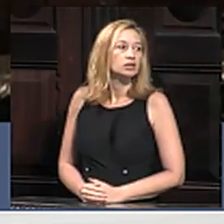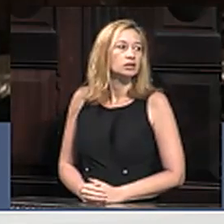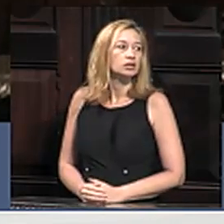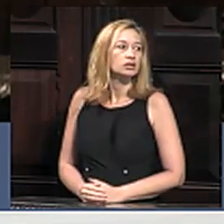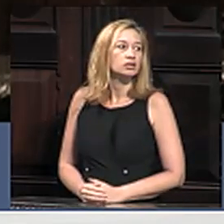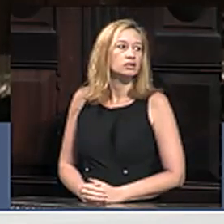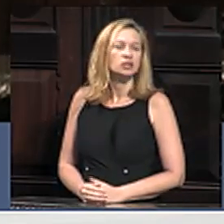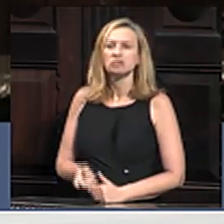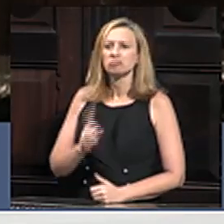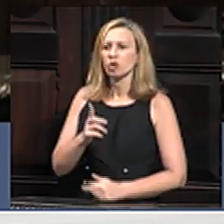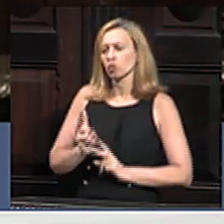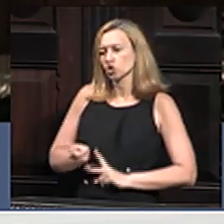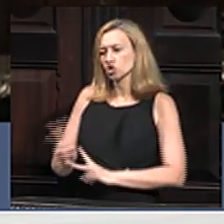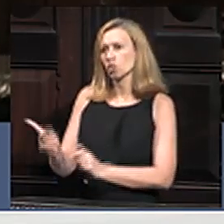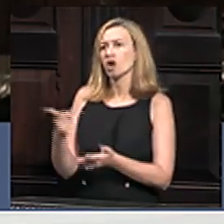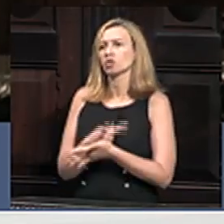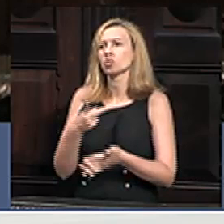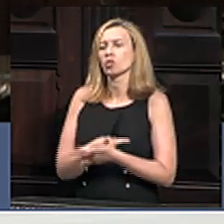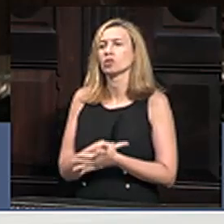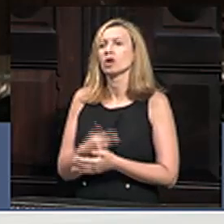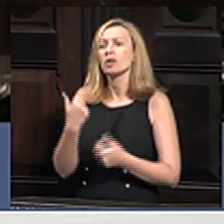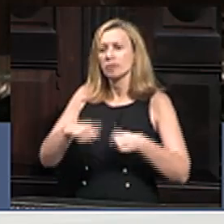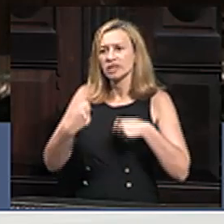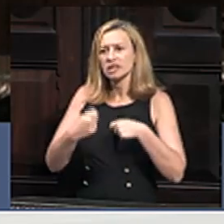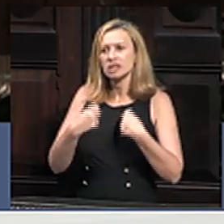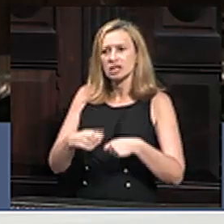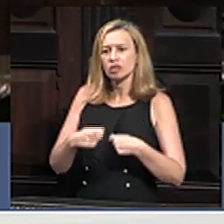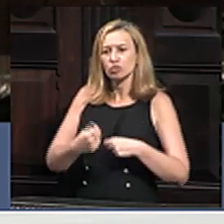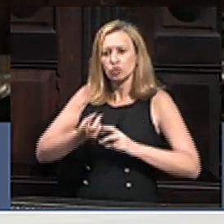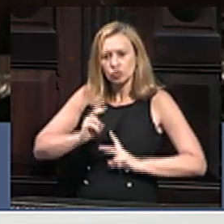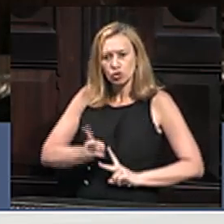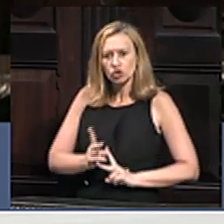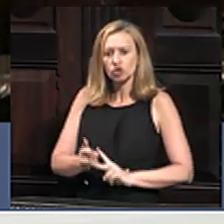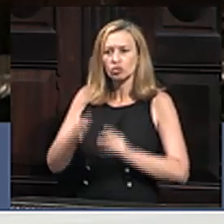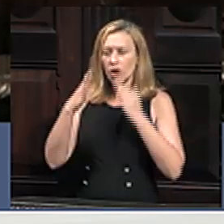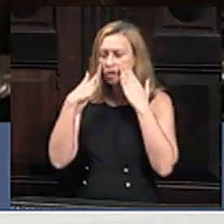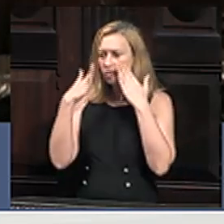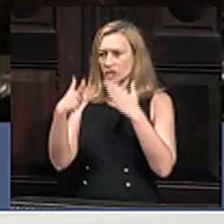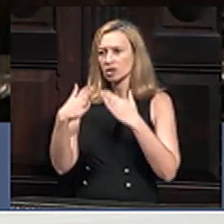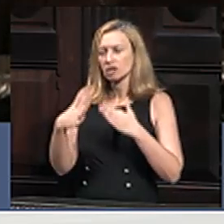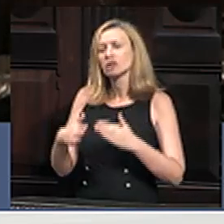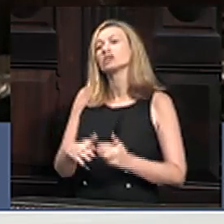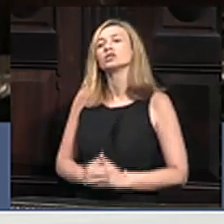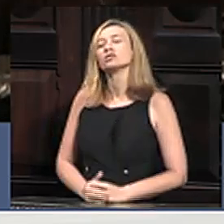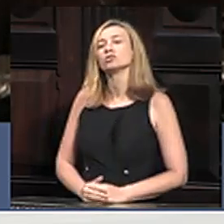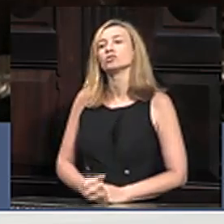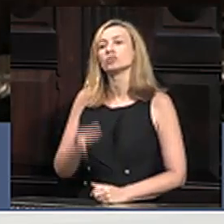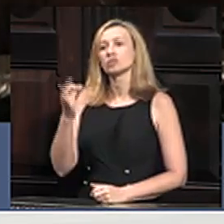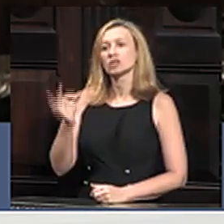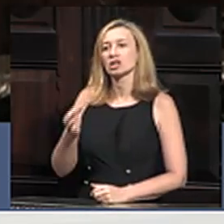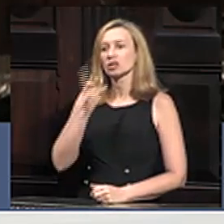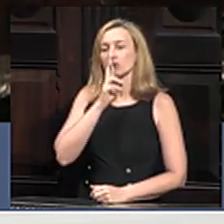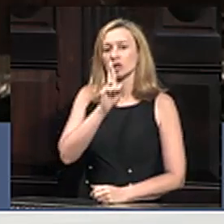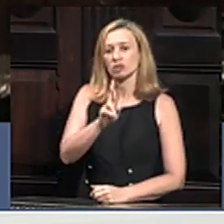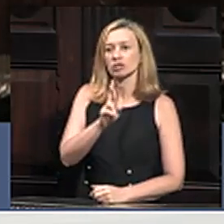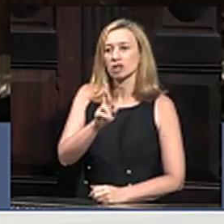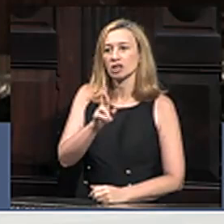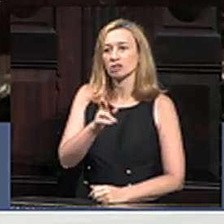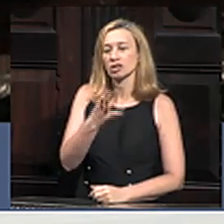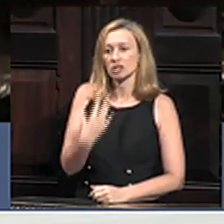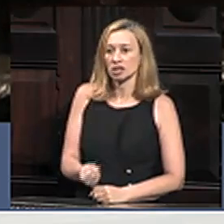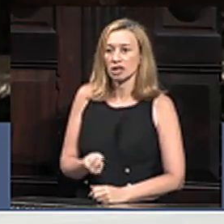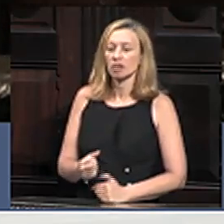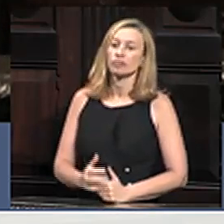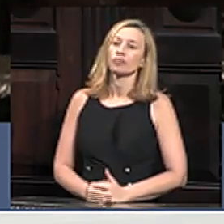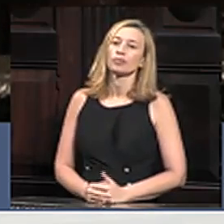um erro, perseverar na contestação em relação ao resultado. O